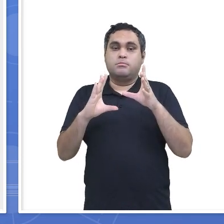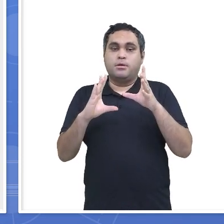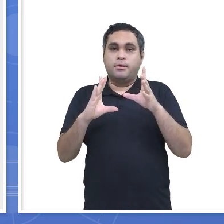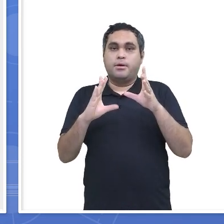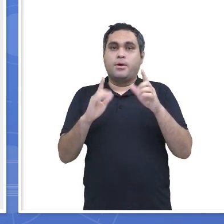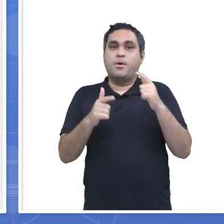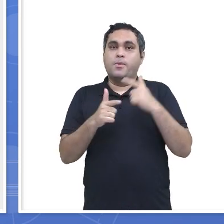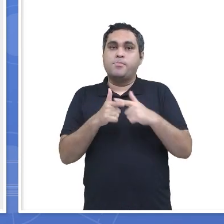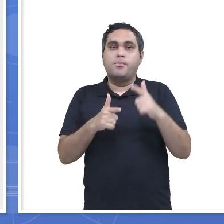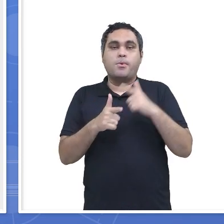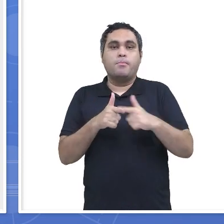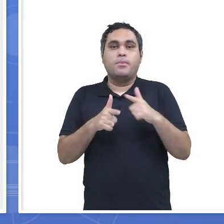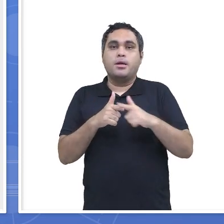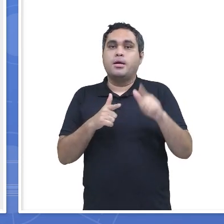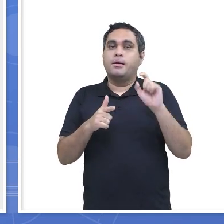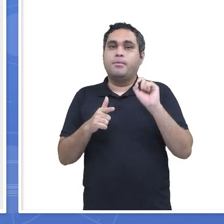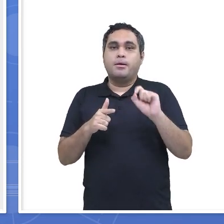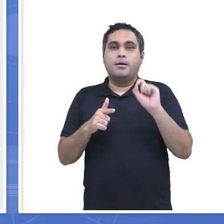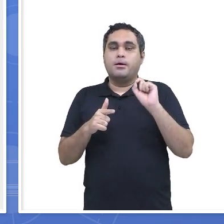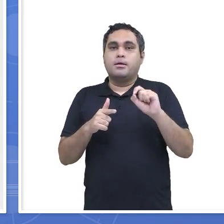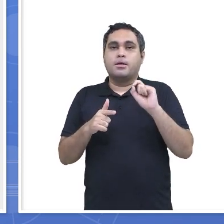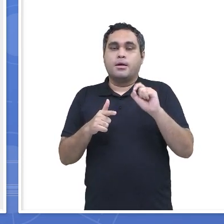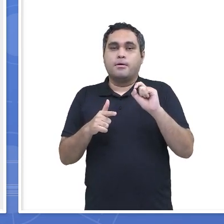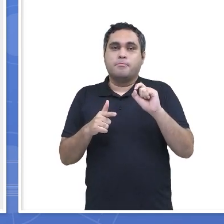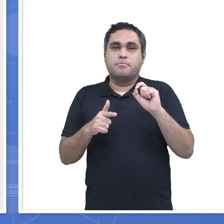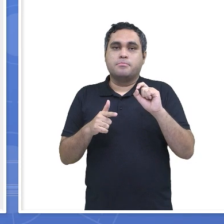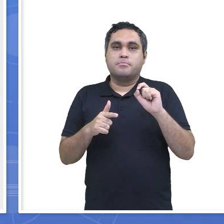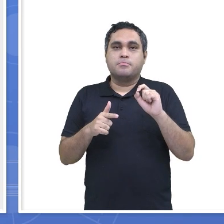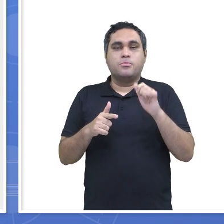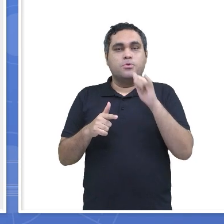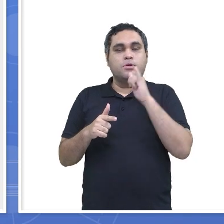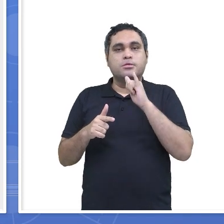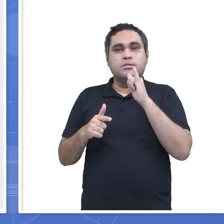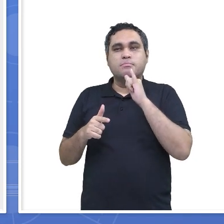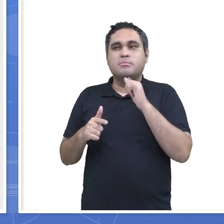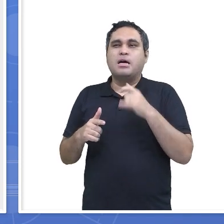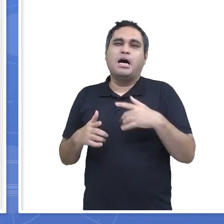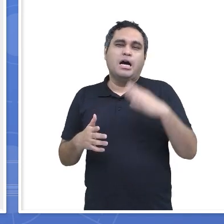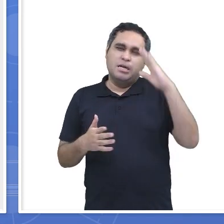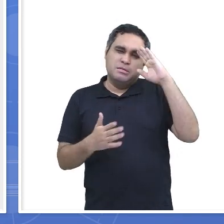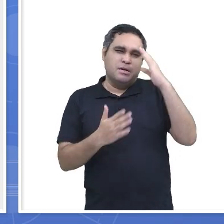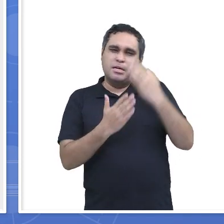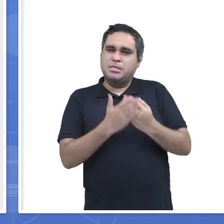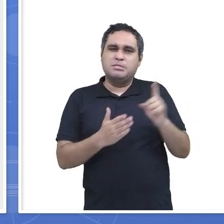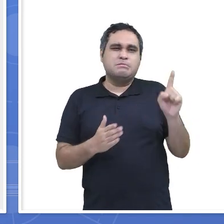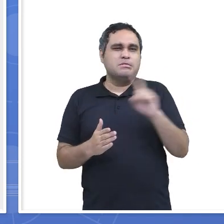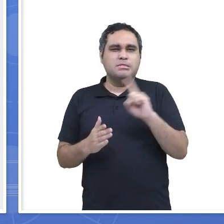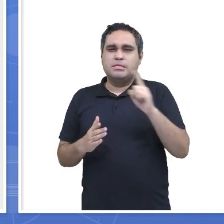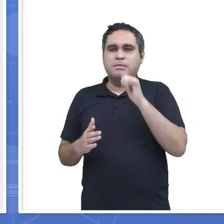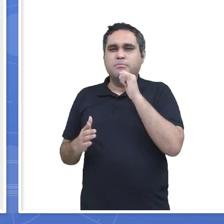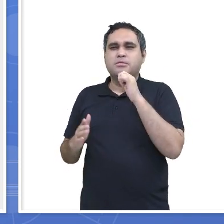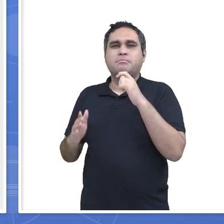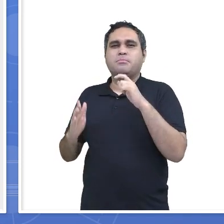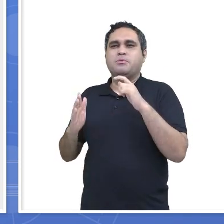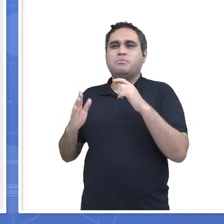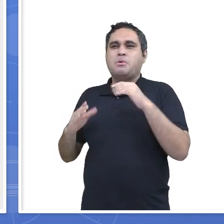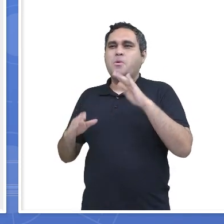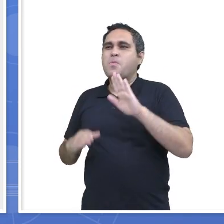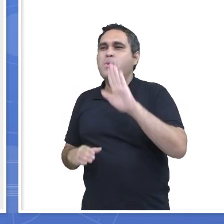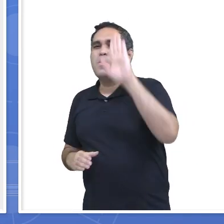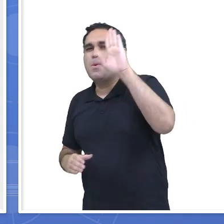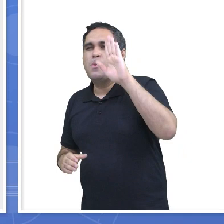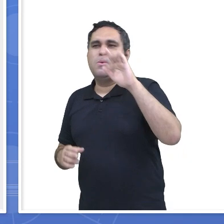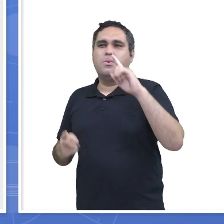com seguidas crises de credibilidade, como os partidos políticos e as organizações sindicais.